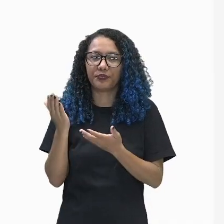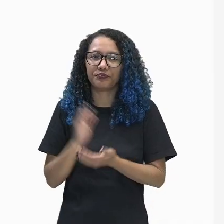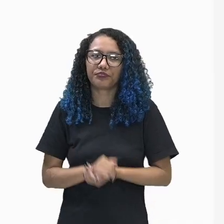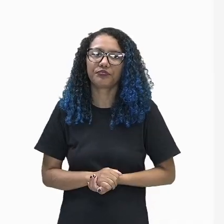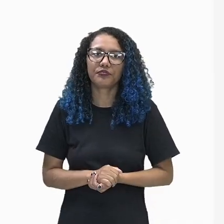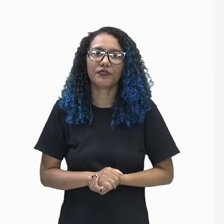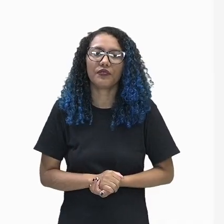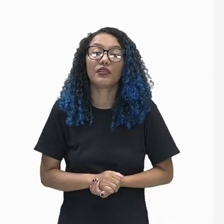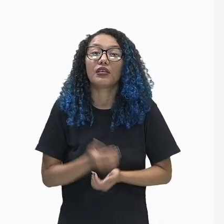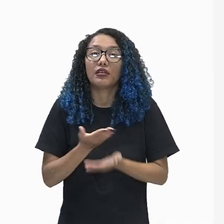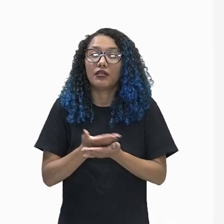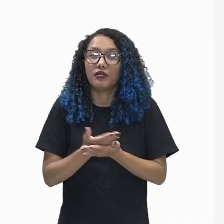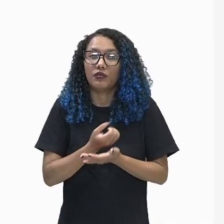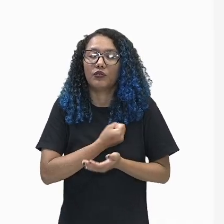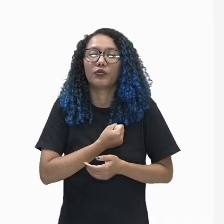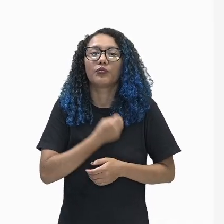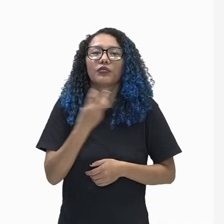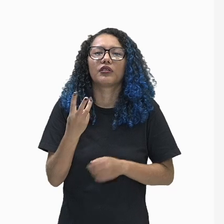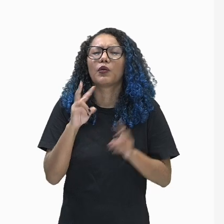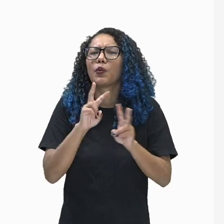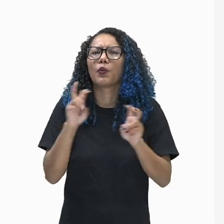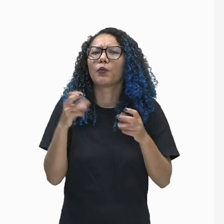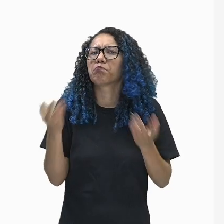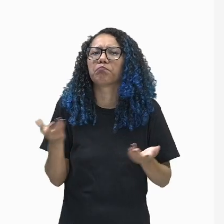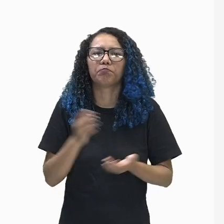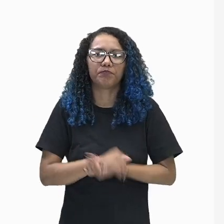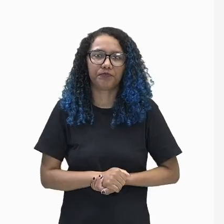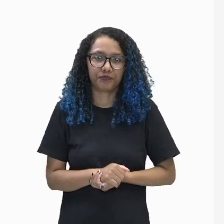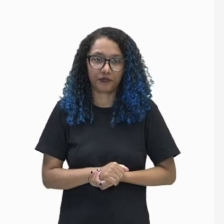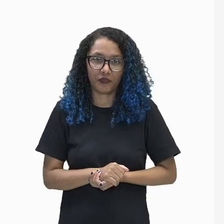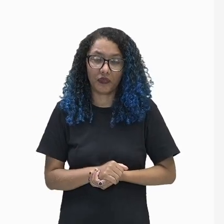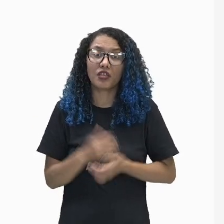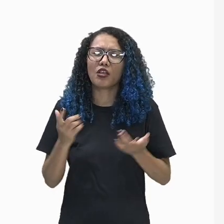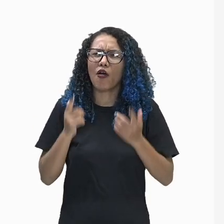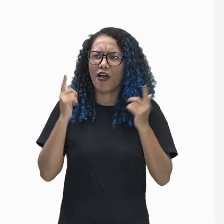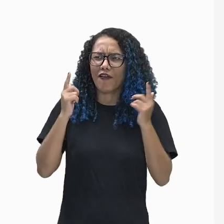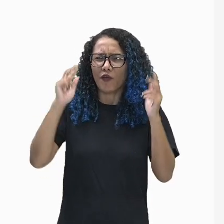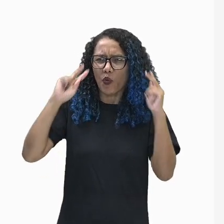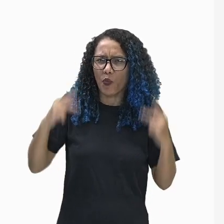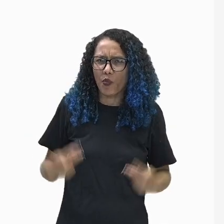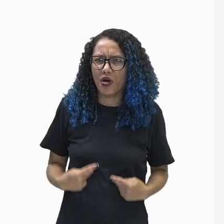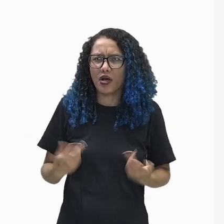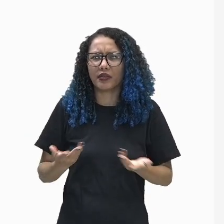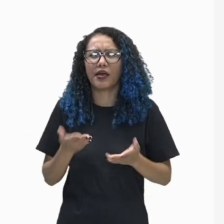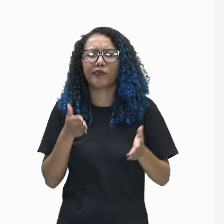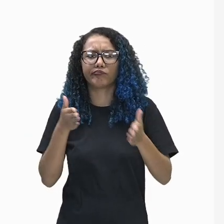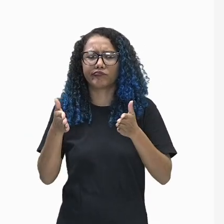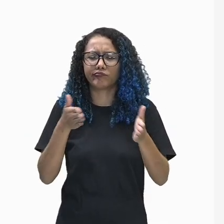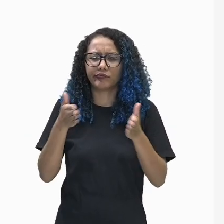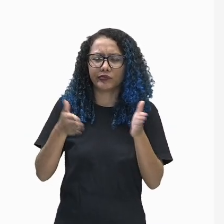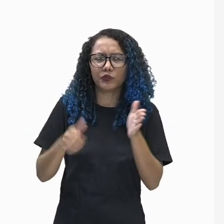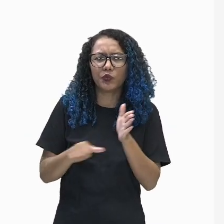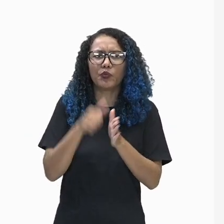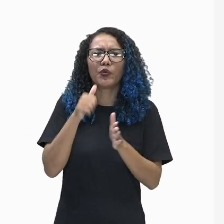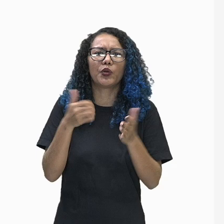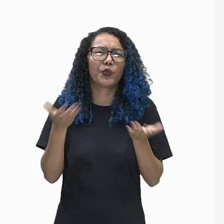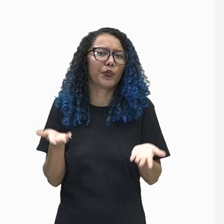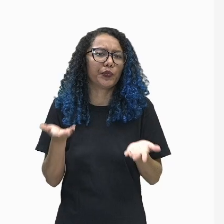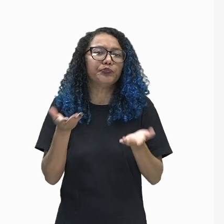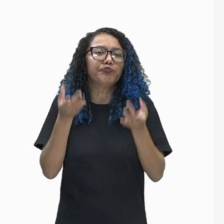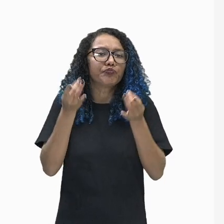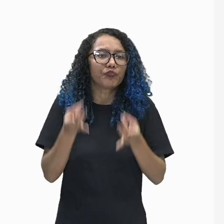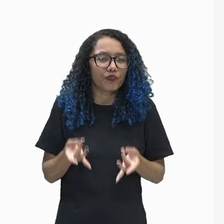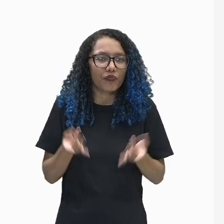galera! Aula de número 3, objeto de conhecimento, a aventura humana, os primeiros tempos.